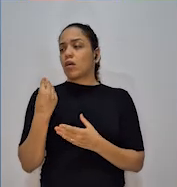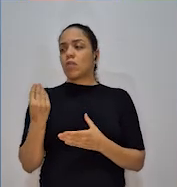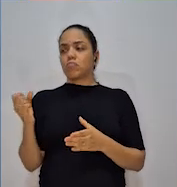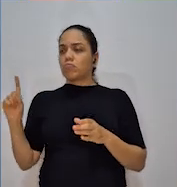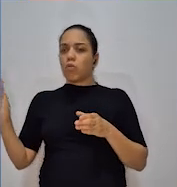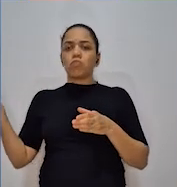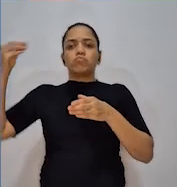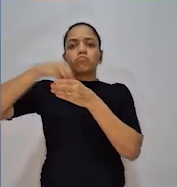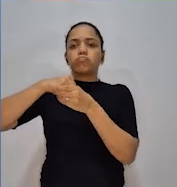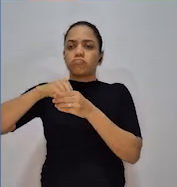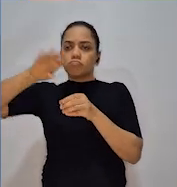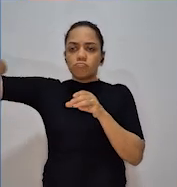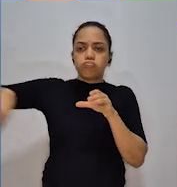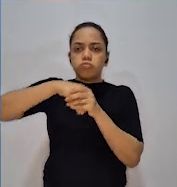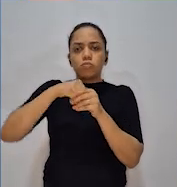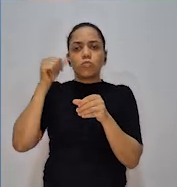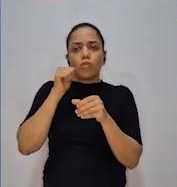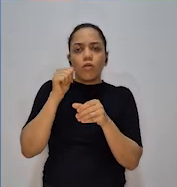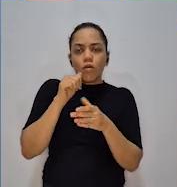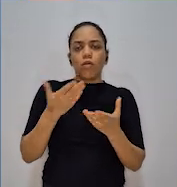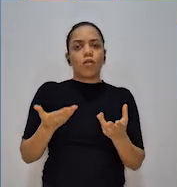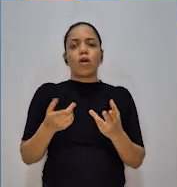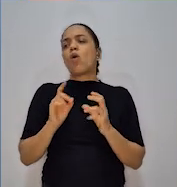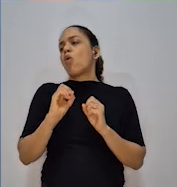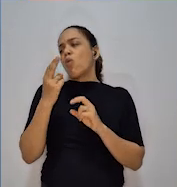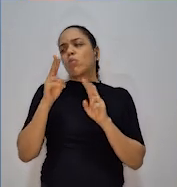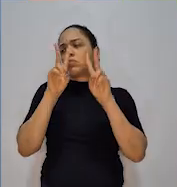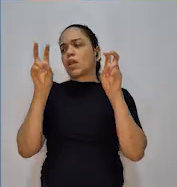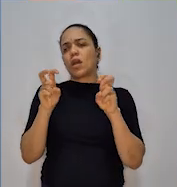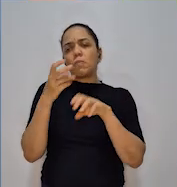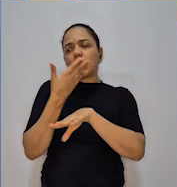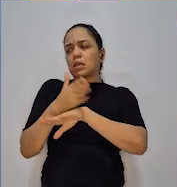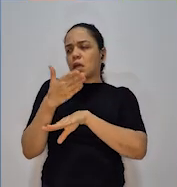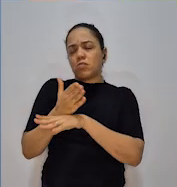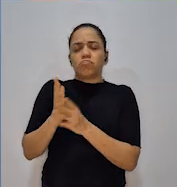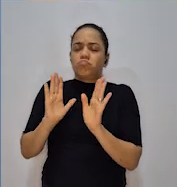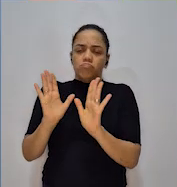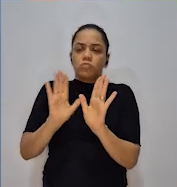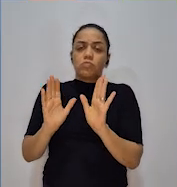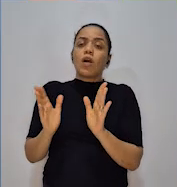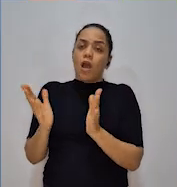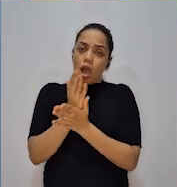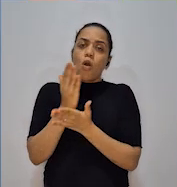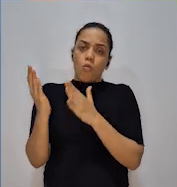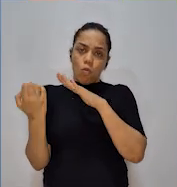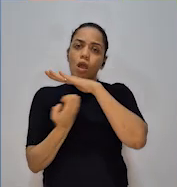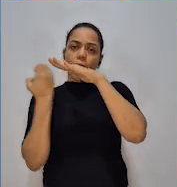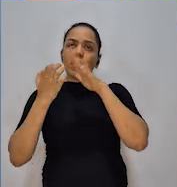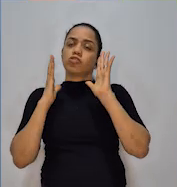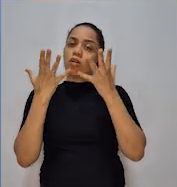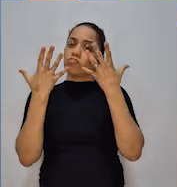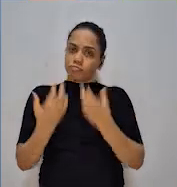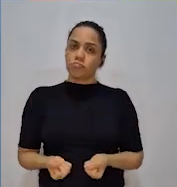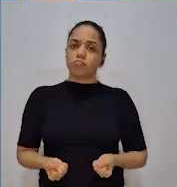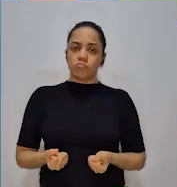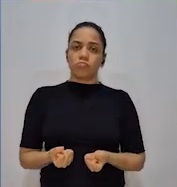a temática de desenvolvimento e capacitação, de alguma maneira, qual foi o cunho dessa temática que foi realizada para